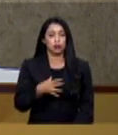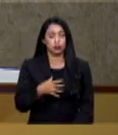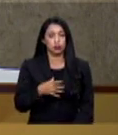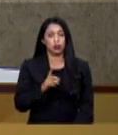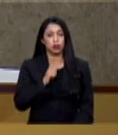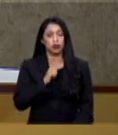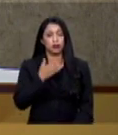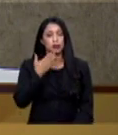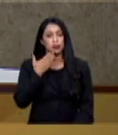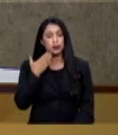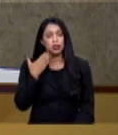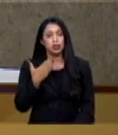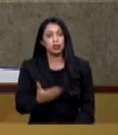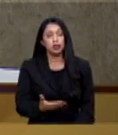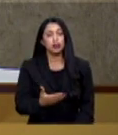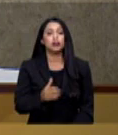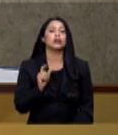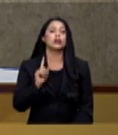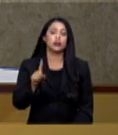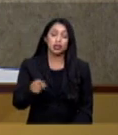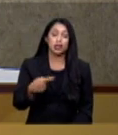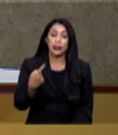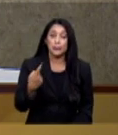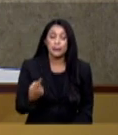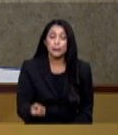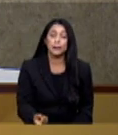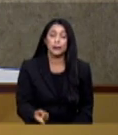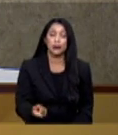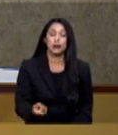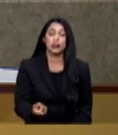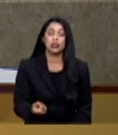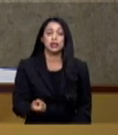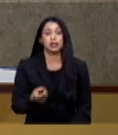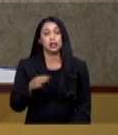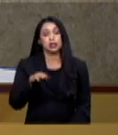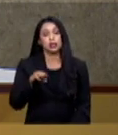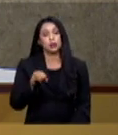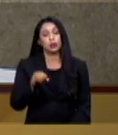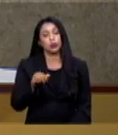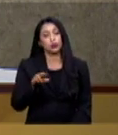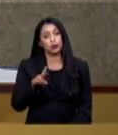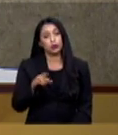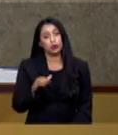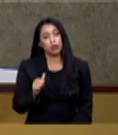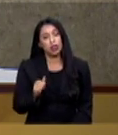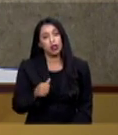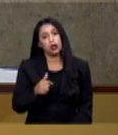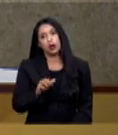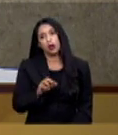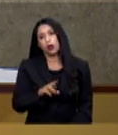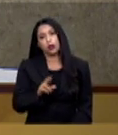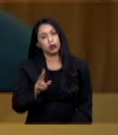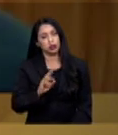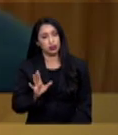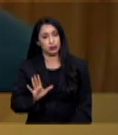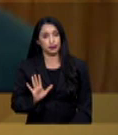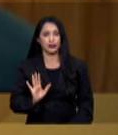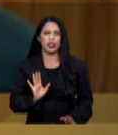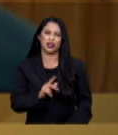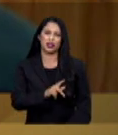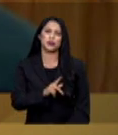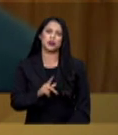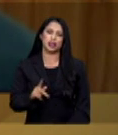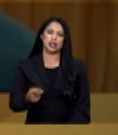e pleiteou para se pronunciar a posteriori sobre se modula ou não. É, presidente, embora eu